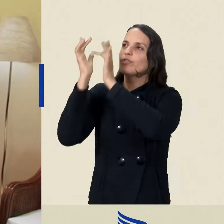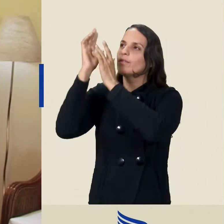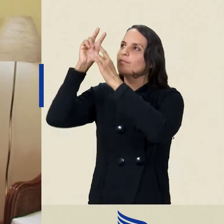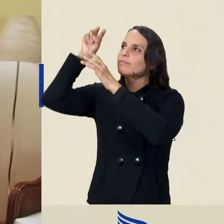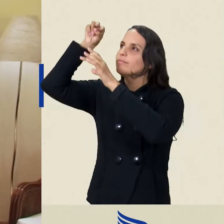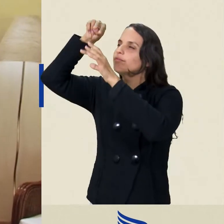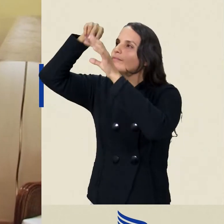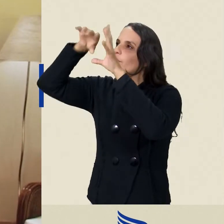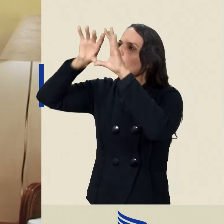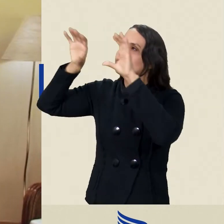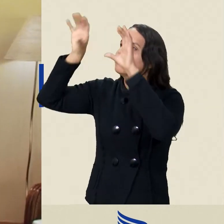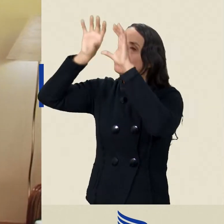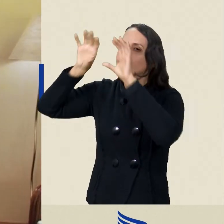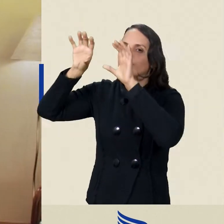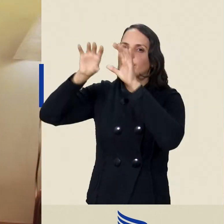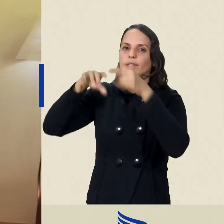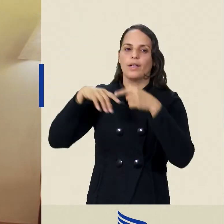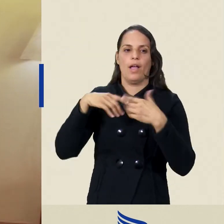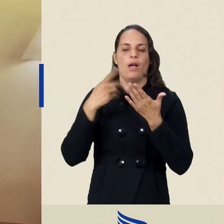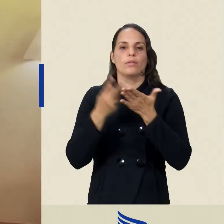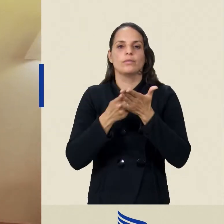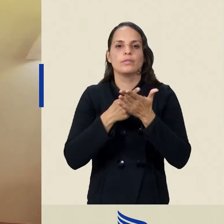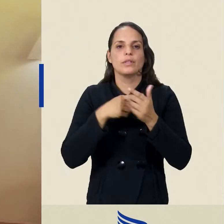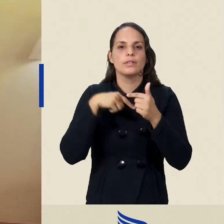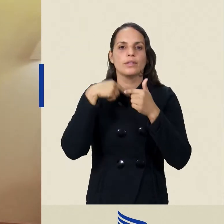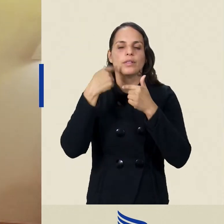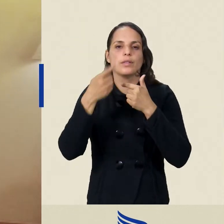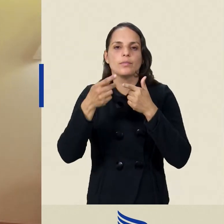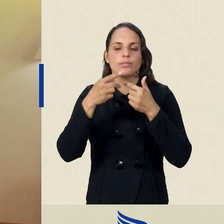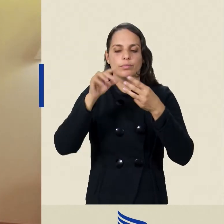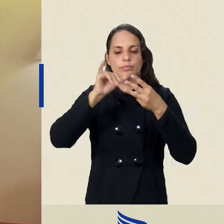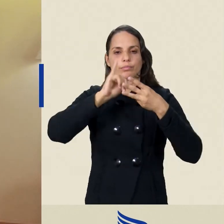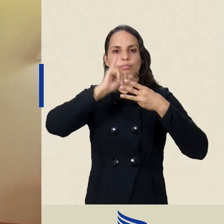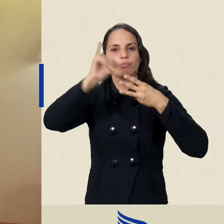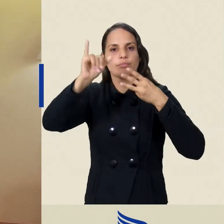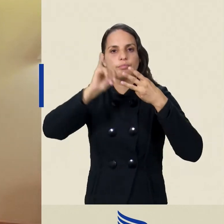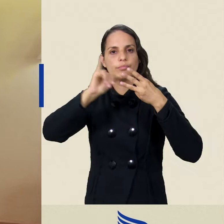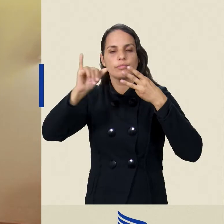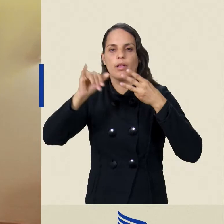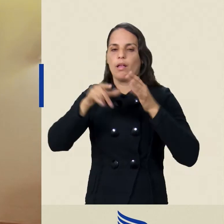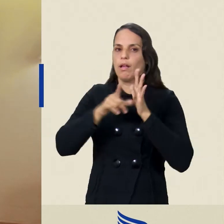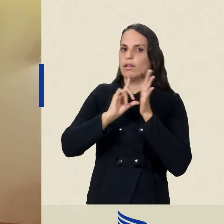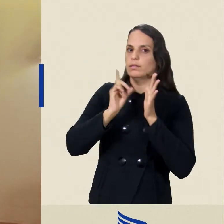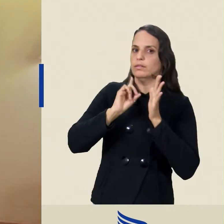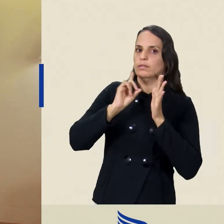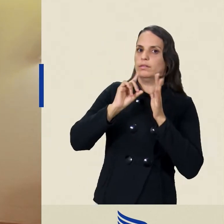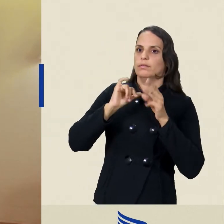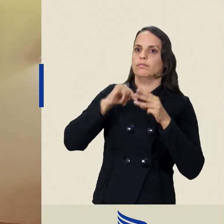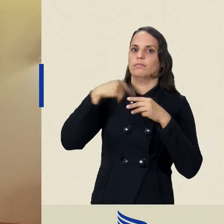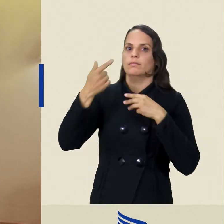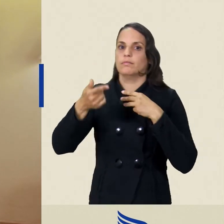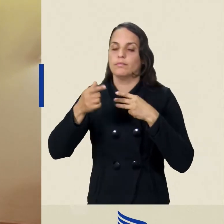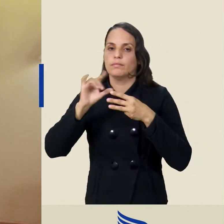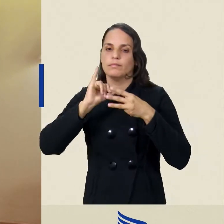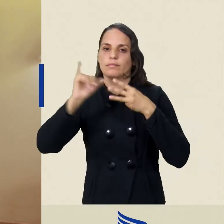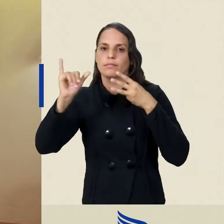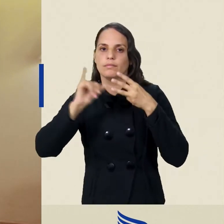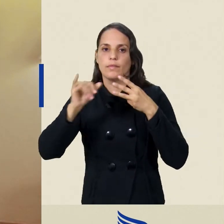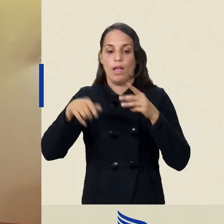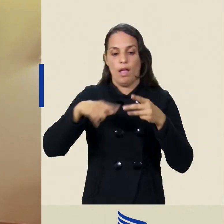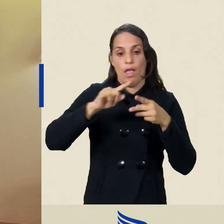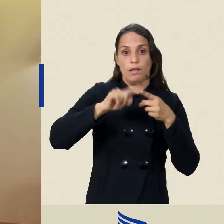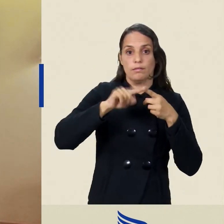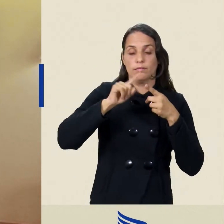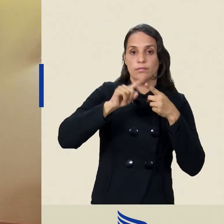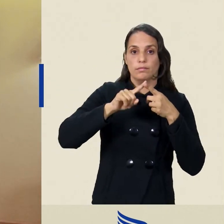céus acontecerá logo após a proclamação destas mensagens, e não antes delas. Esta primeira mensagem angélica